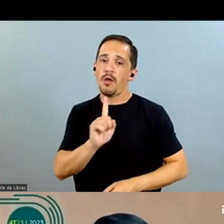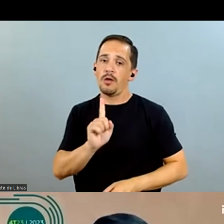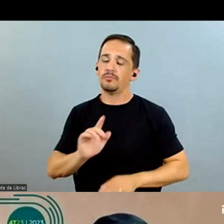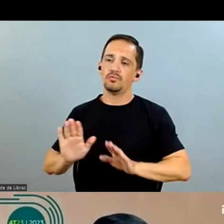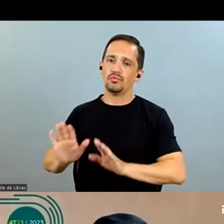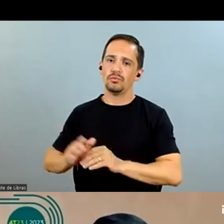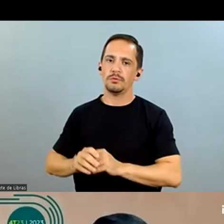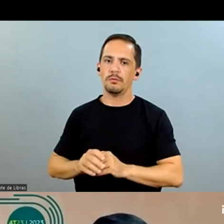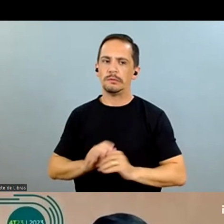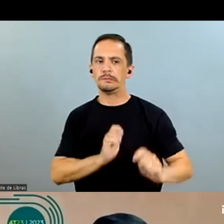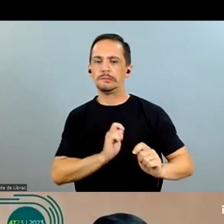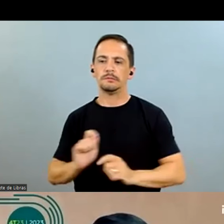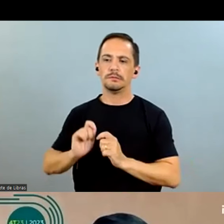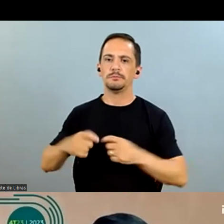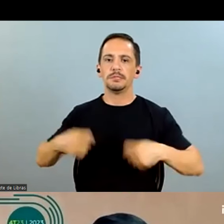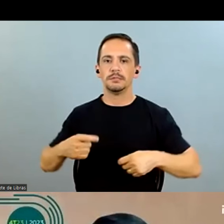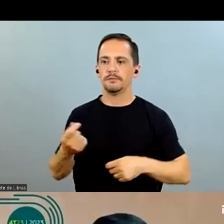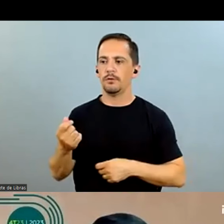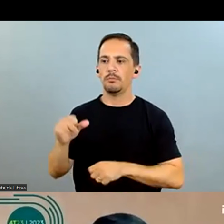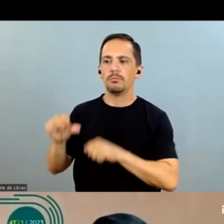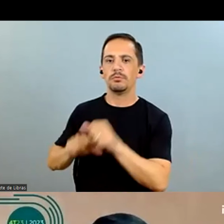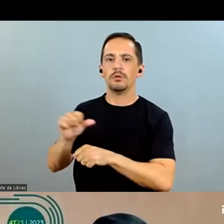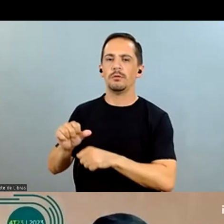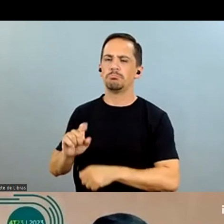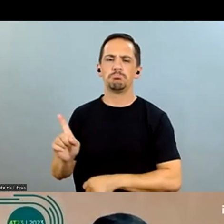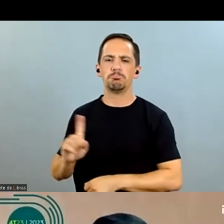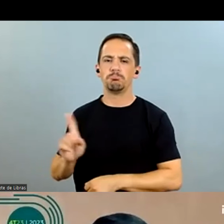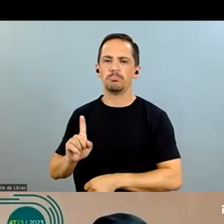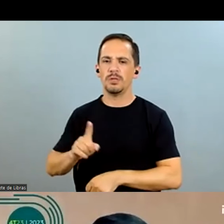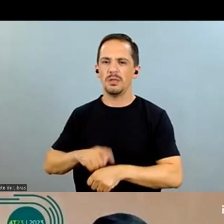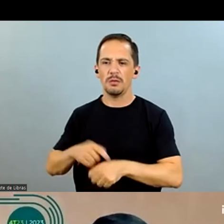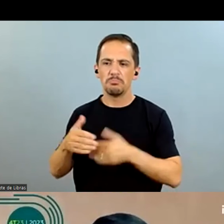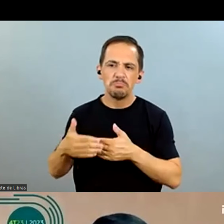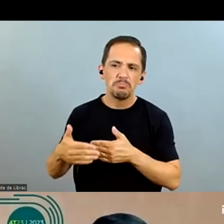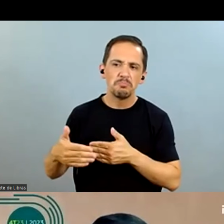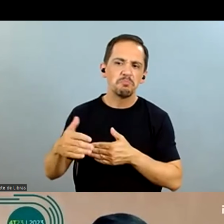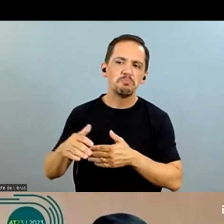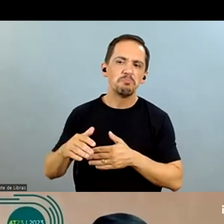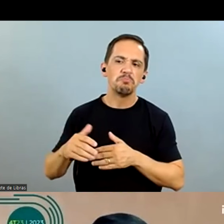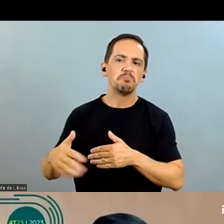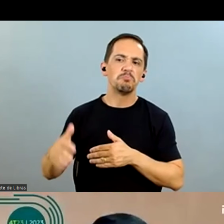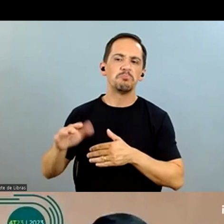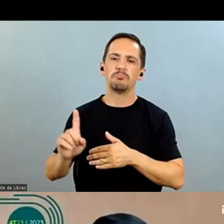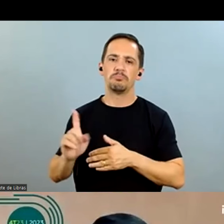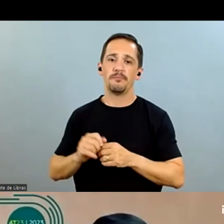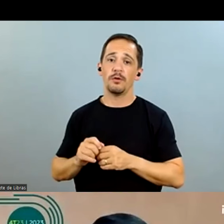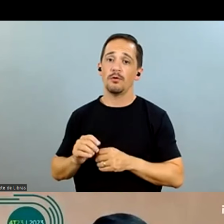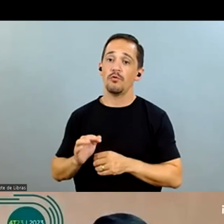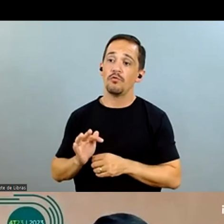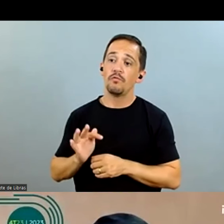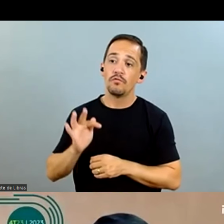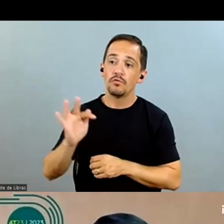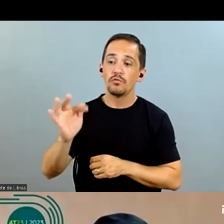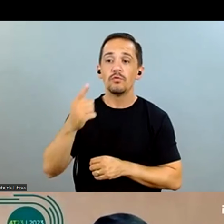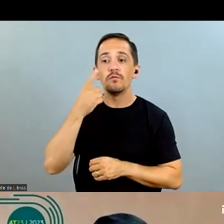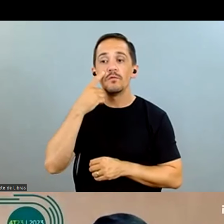por aumento de preço de aparas pelo menos no no curto prazo na nossa visão pode ser que tenha alguma tentativa de repar e algumas